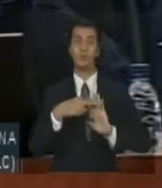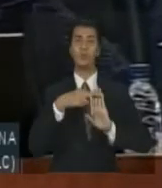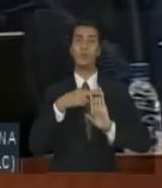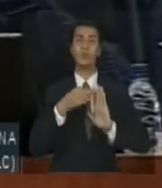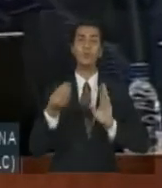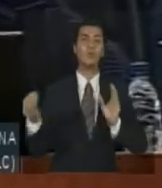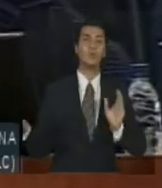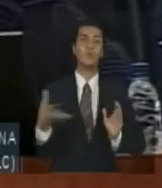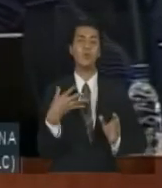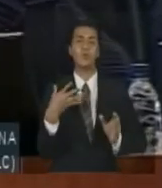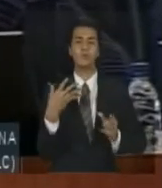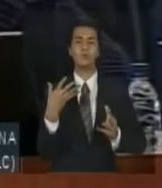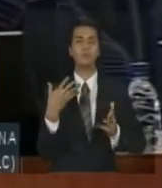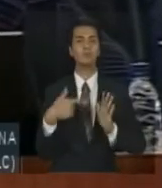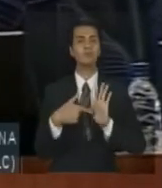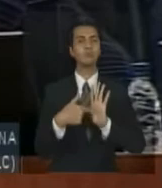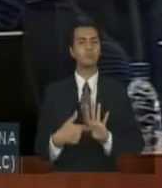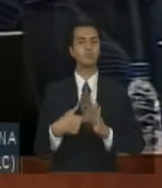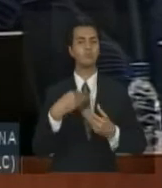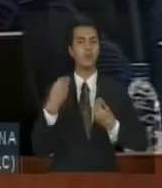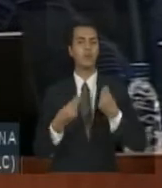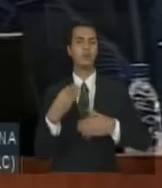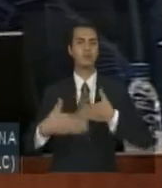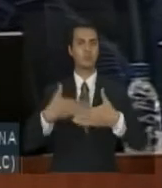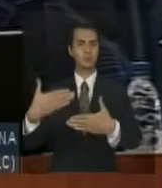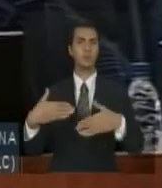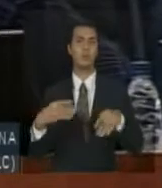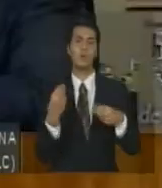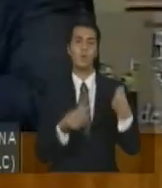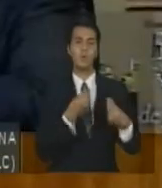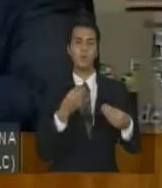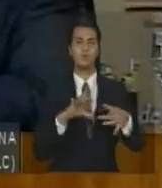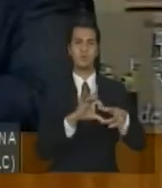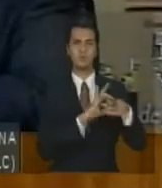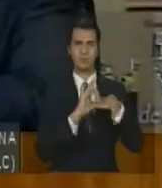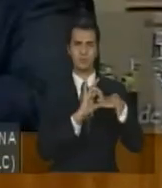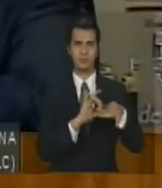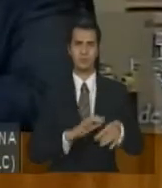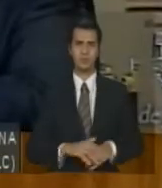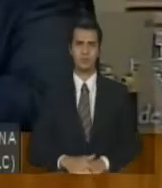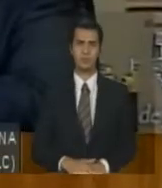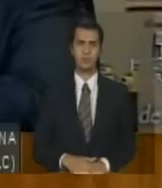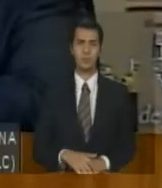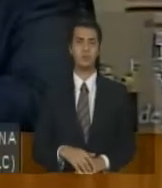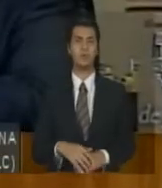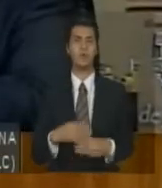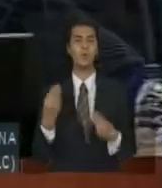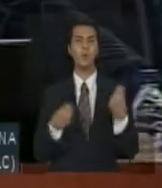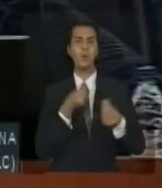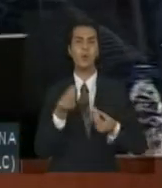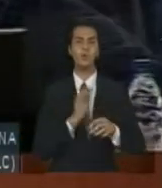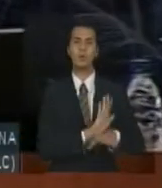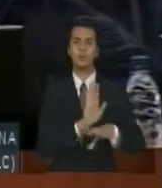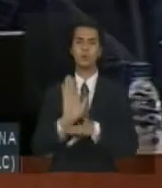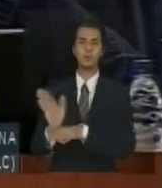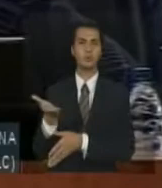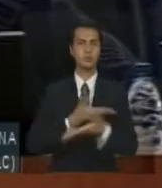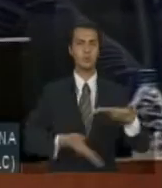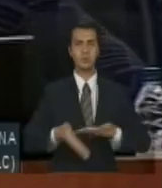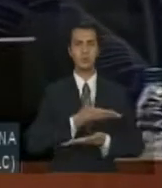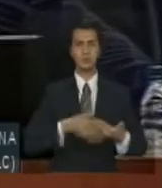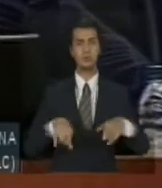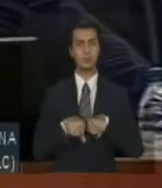de crescimento, de desenvolvimento, de integração, de cooperação e de